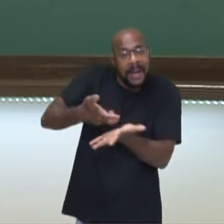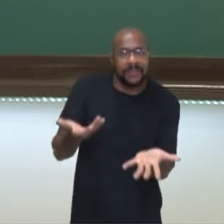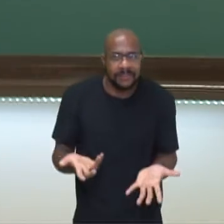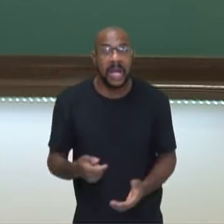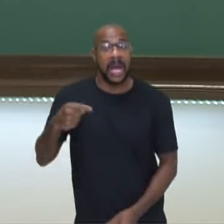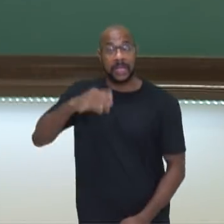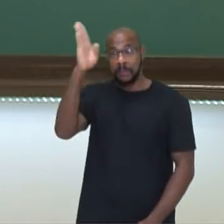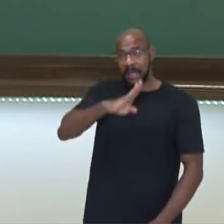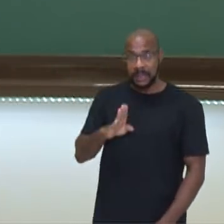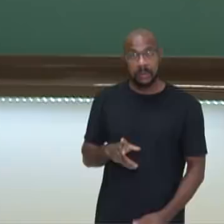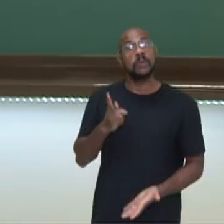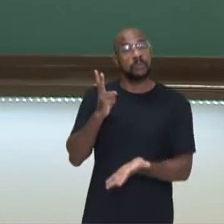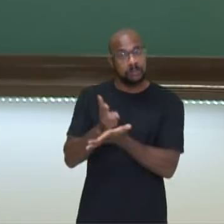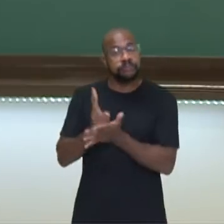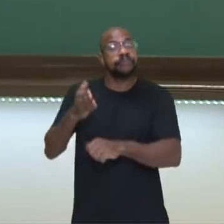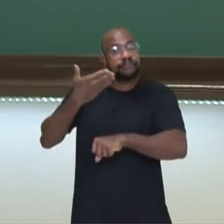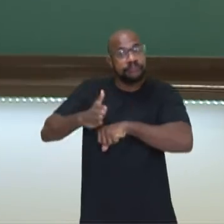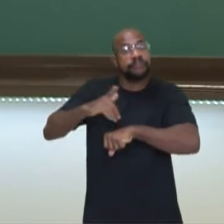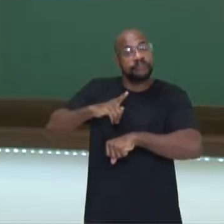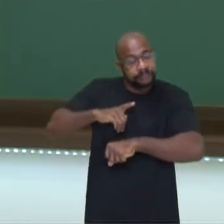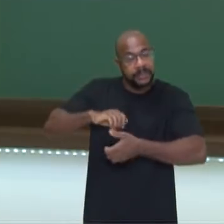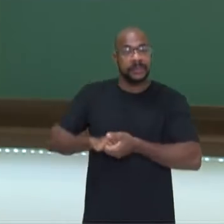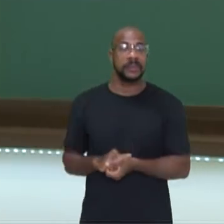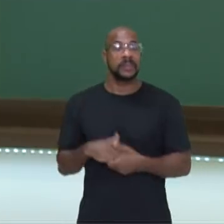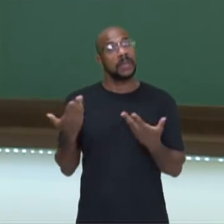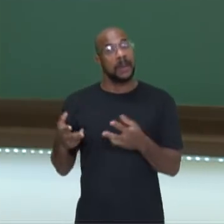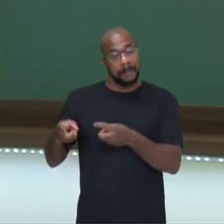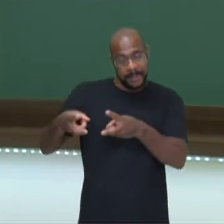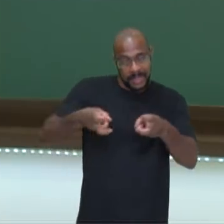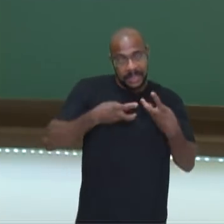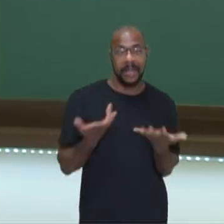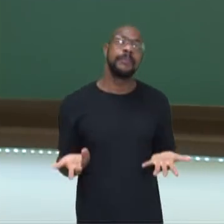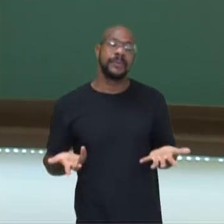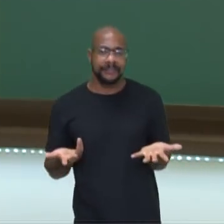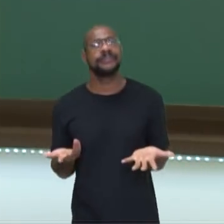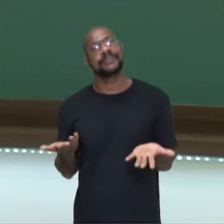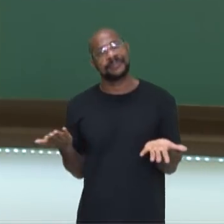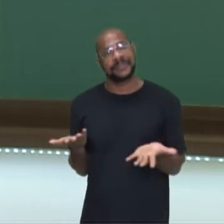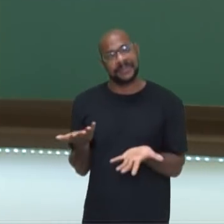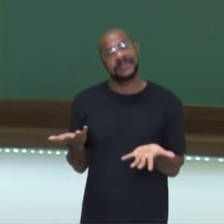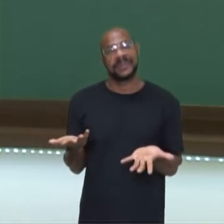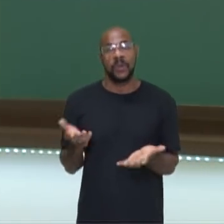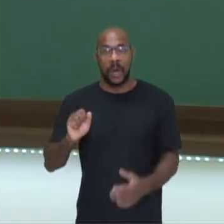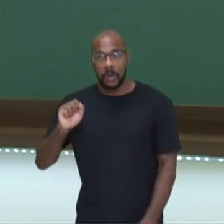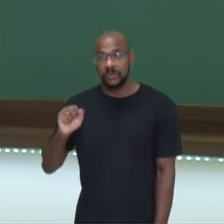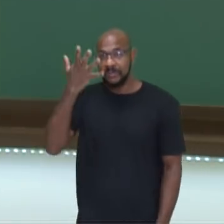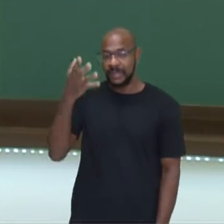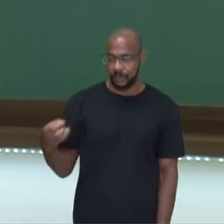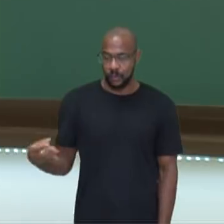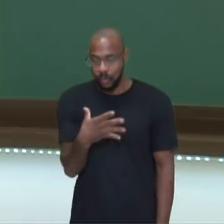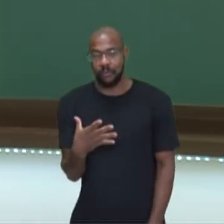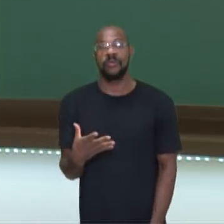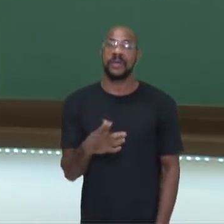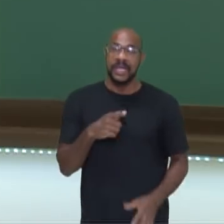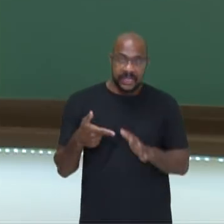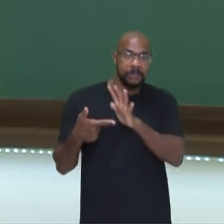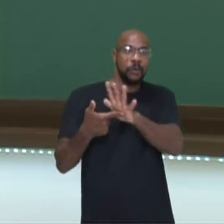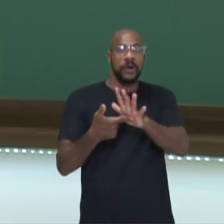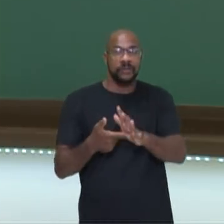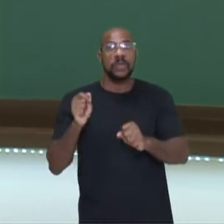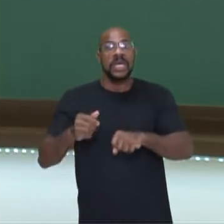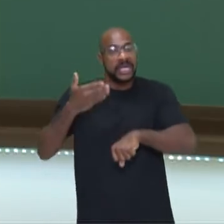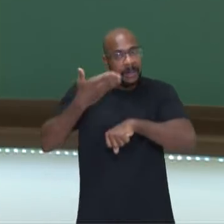praticado? Então perceba aí um acontecimento aí recente que demonstra que essa